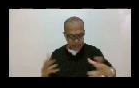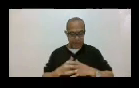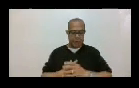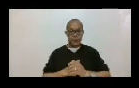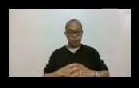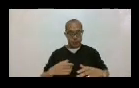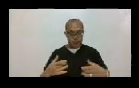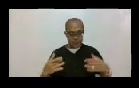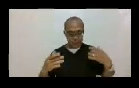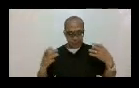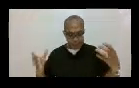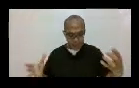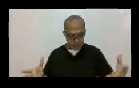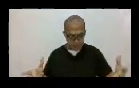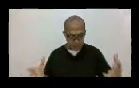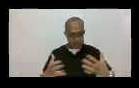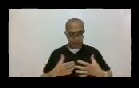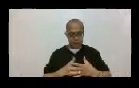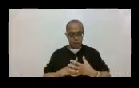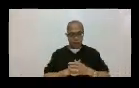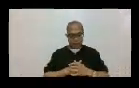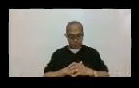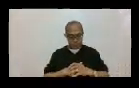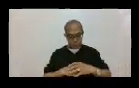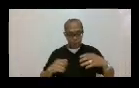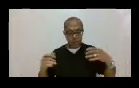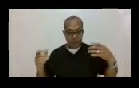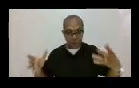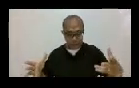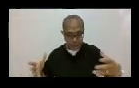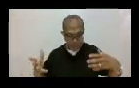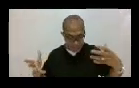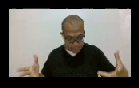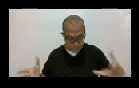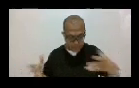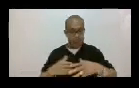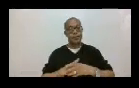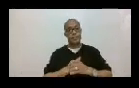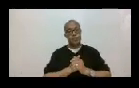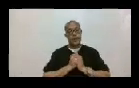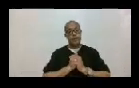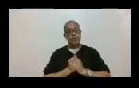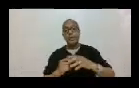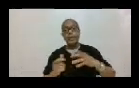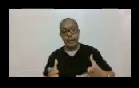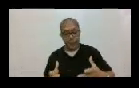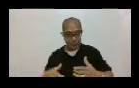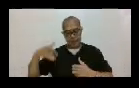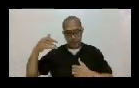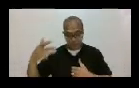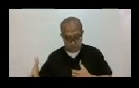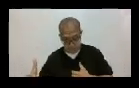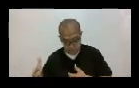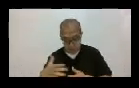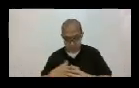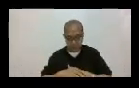geológica nós estudamos relevo nós estudamos hidrografia água nós estudamos o